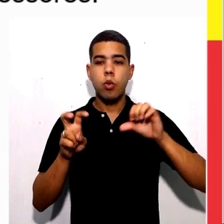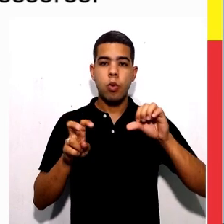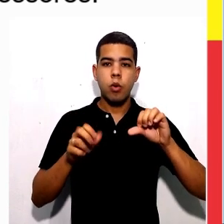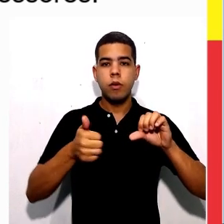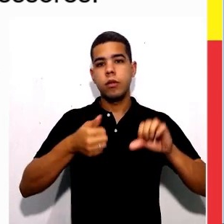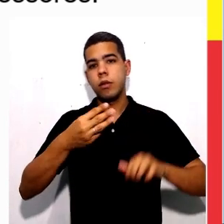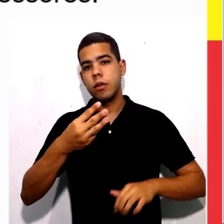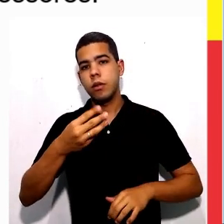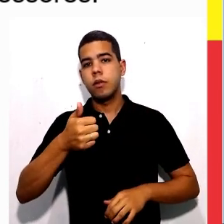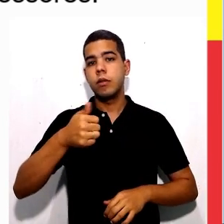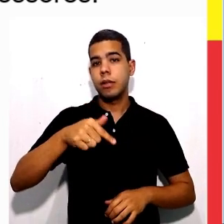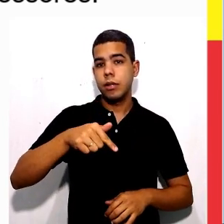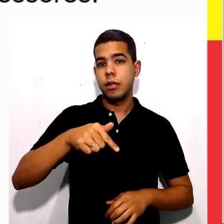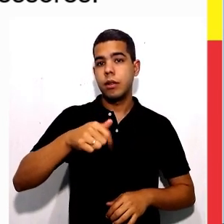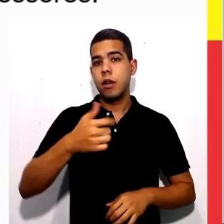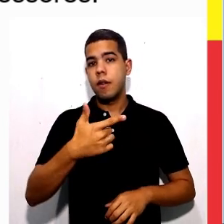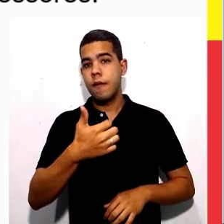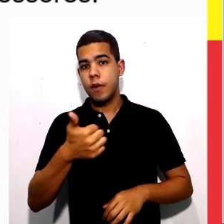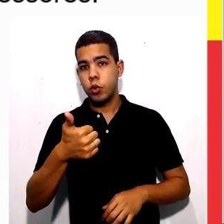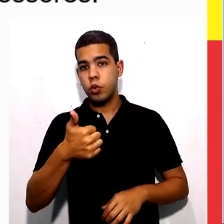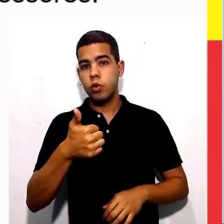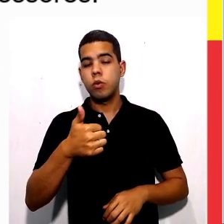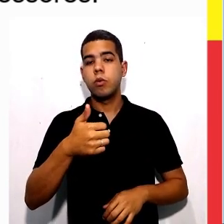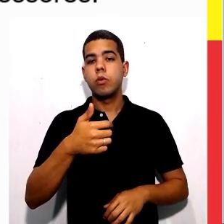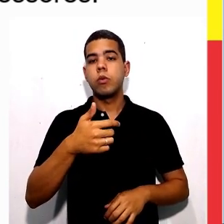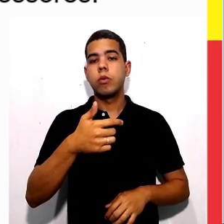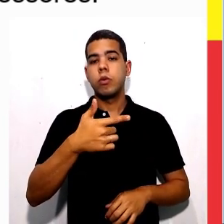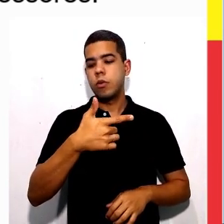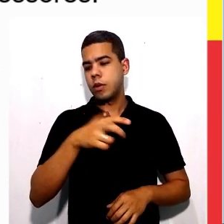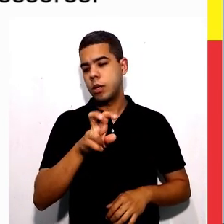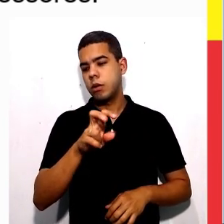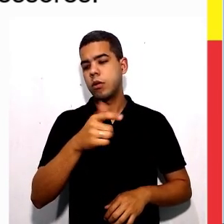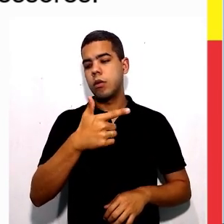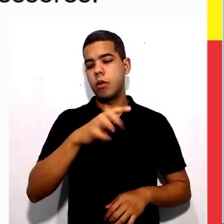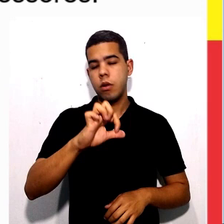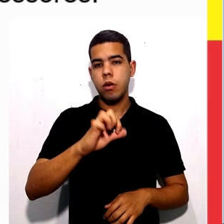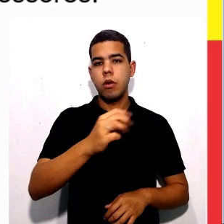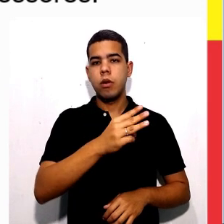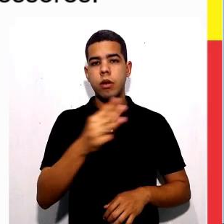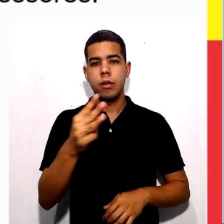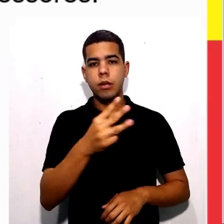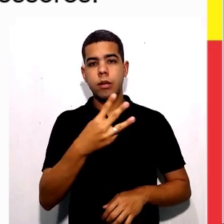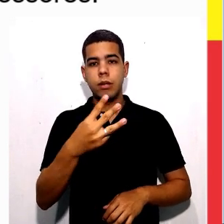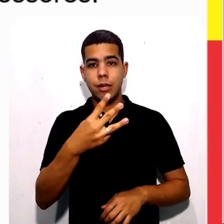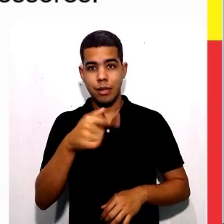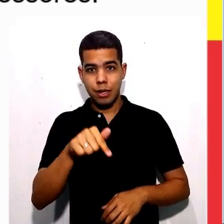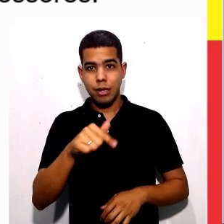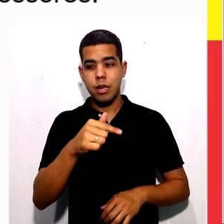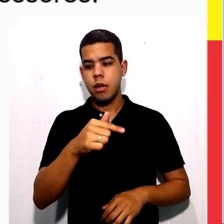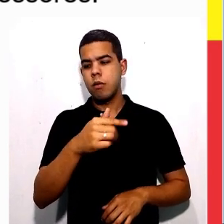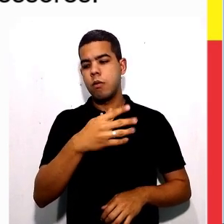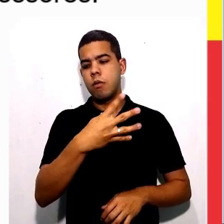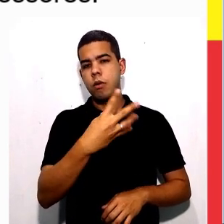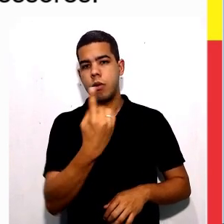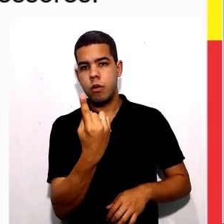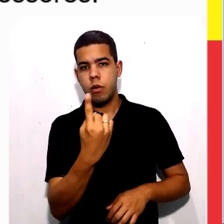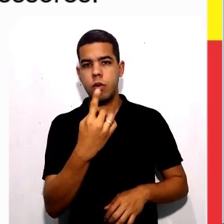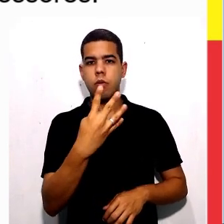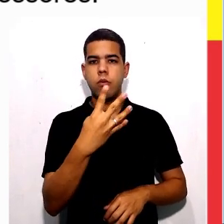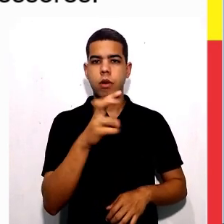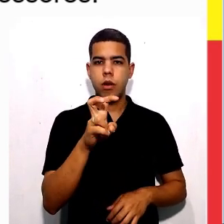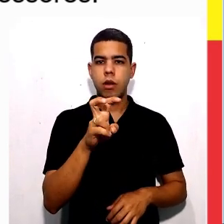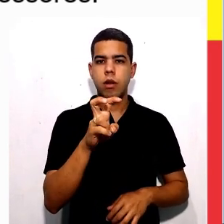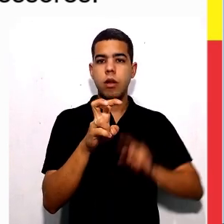5, 9, 13, 17, 21, 25, 29, 33, 37, 41,